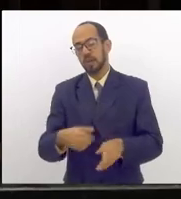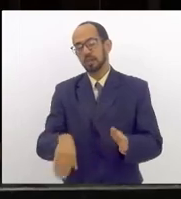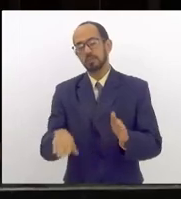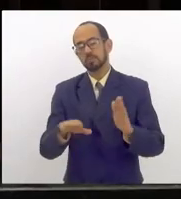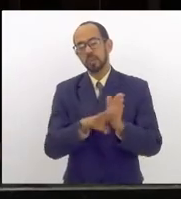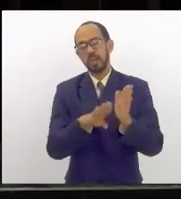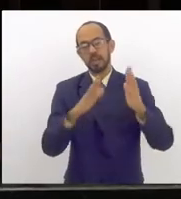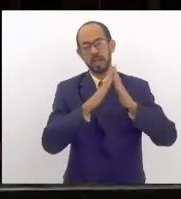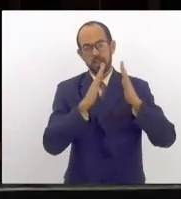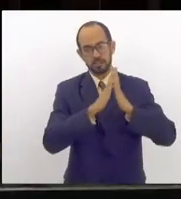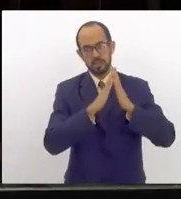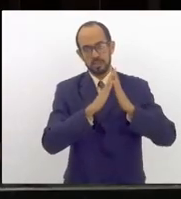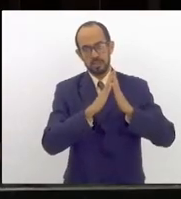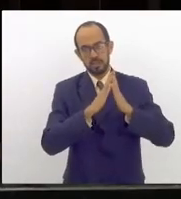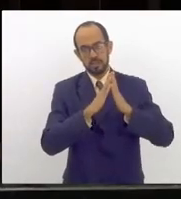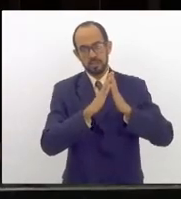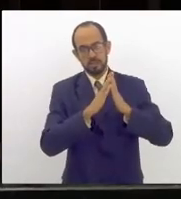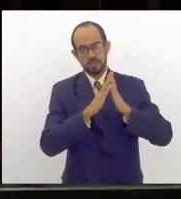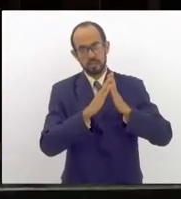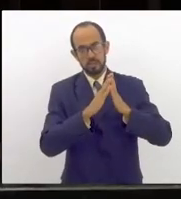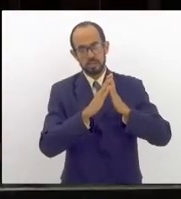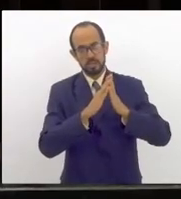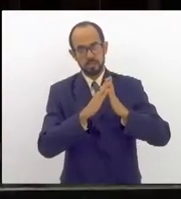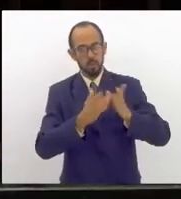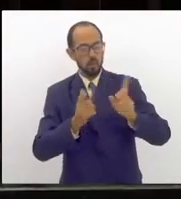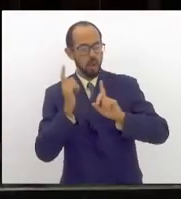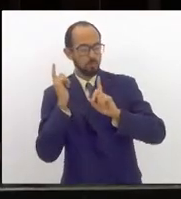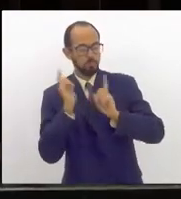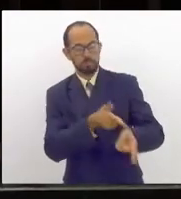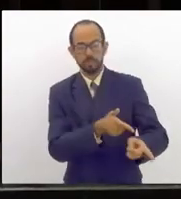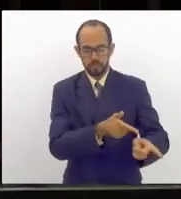pelos policiais militares corruptos